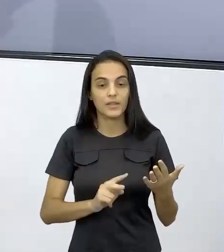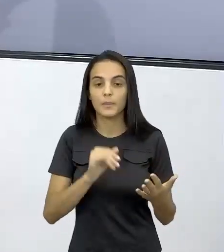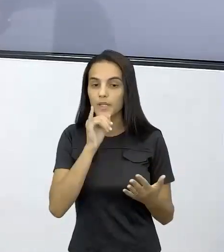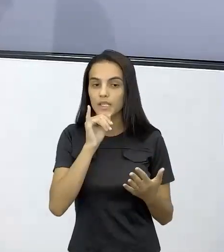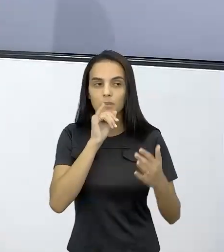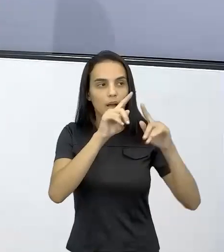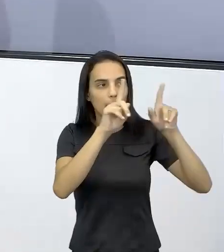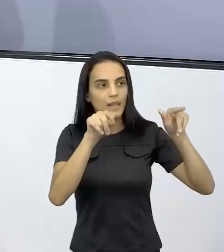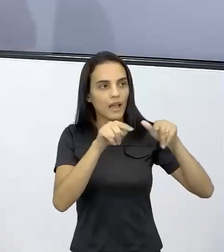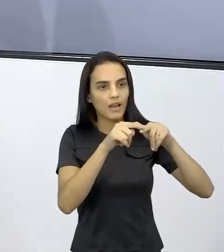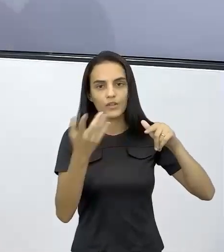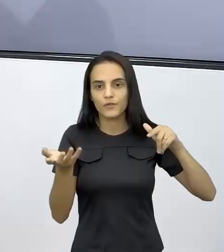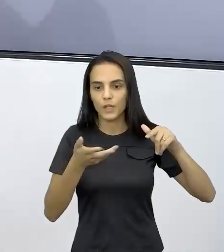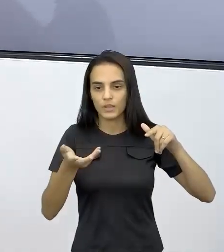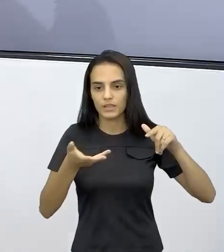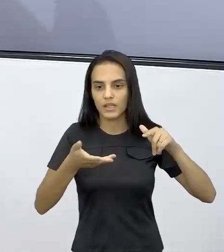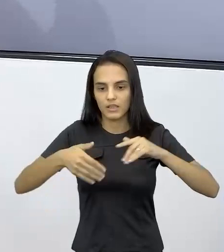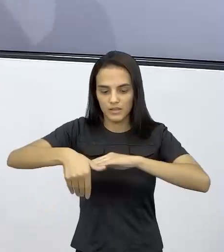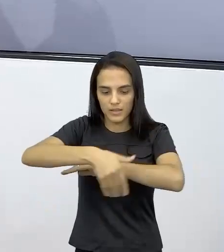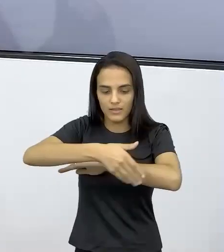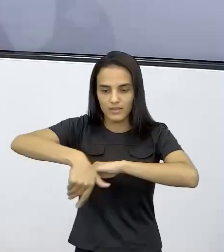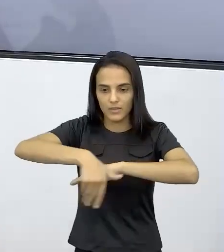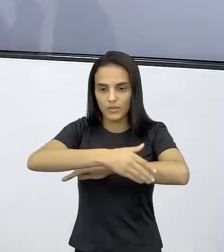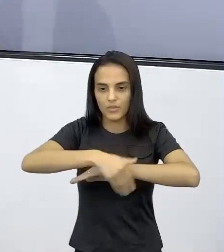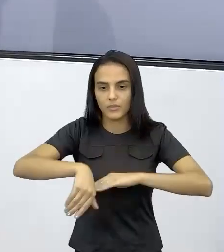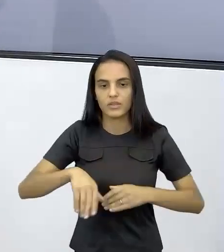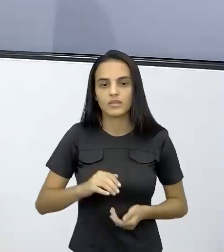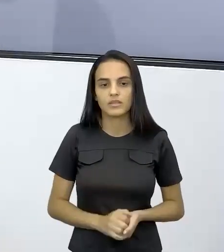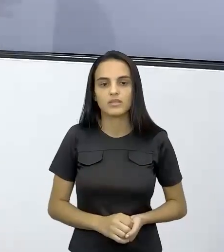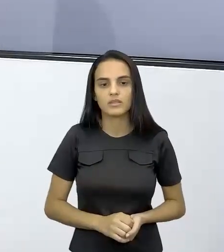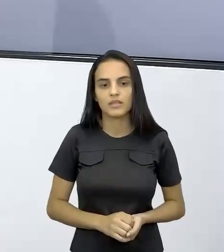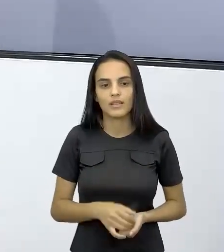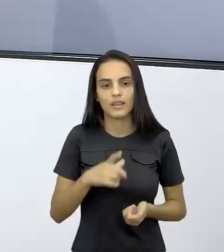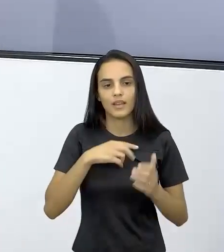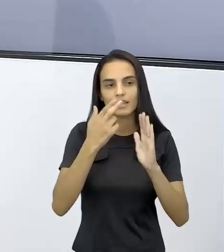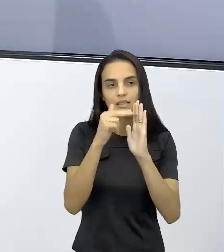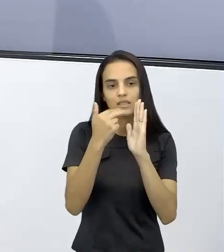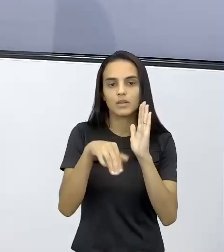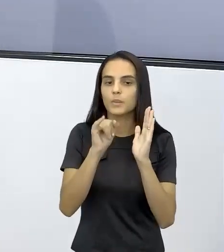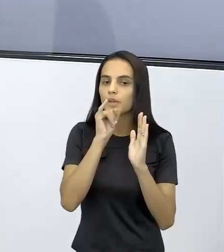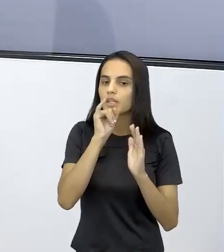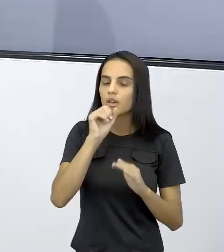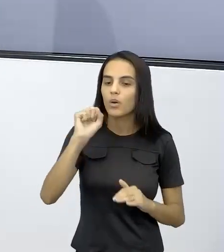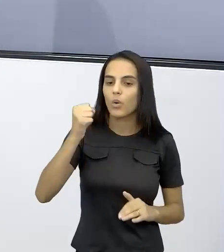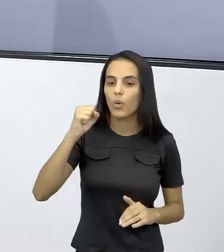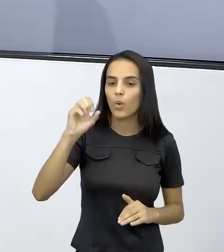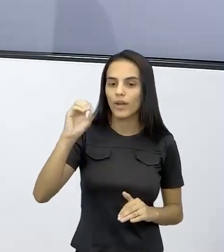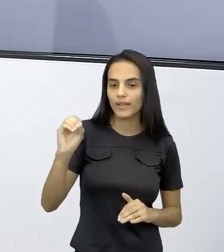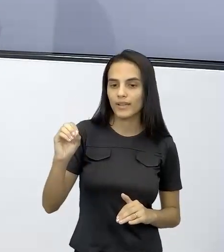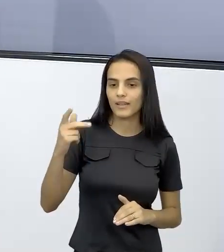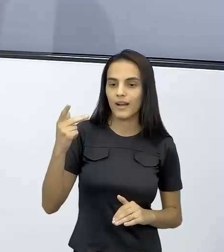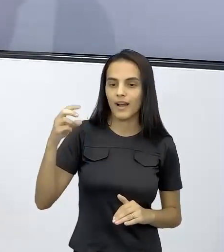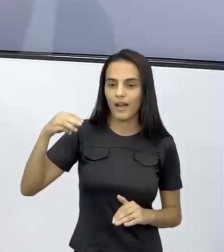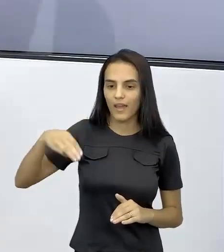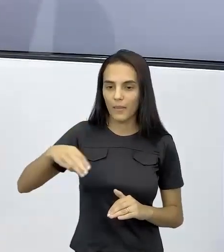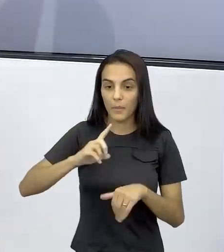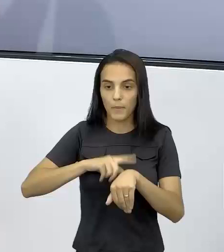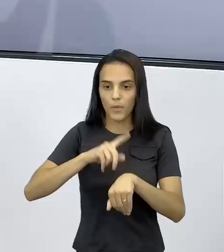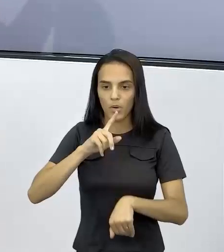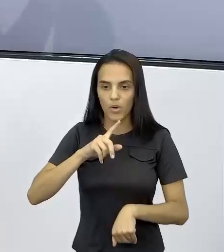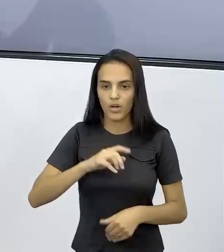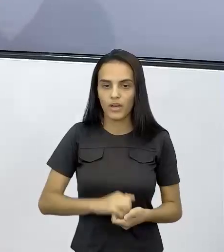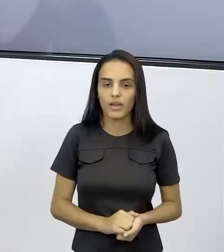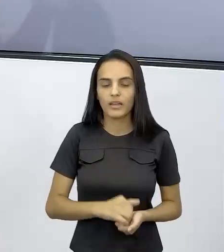de velocidade nas estradas, né, nas rodovias, tá escrito, por exemplo, 80 km por hora. Significa